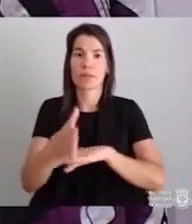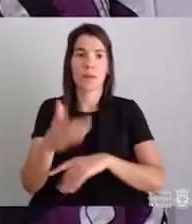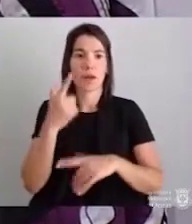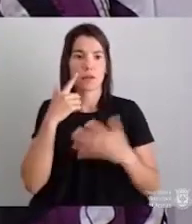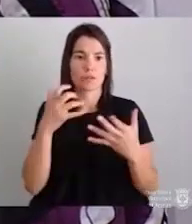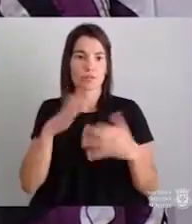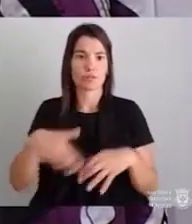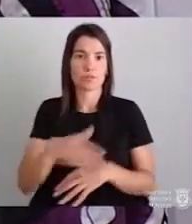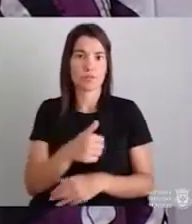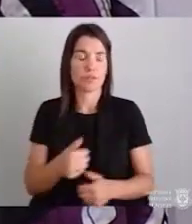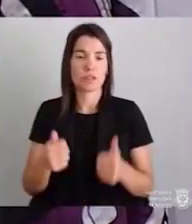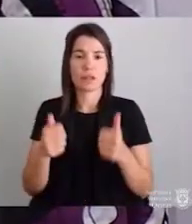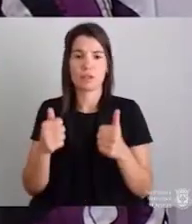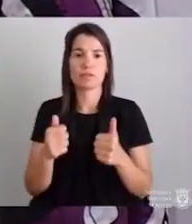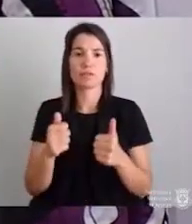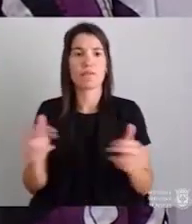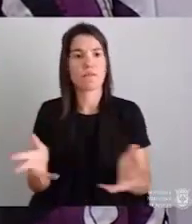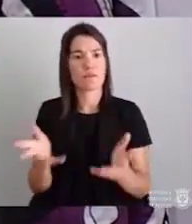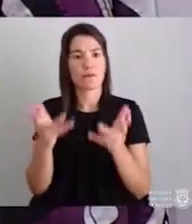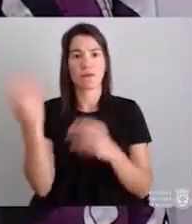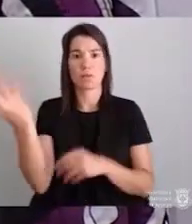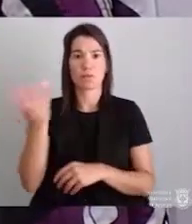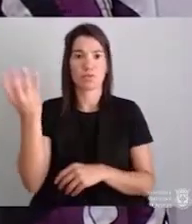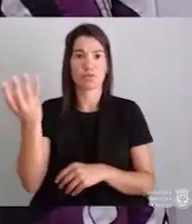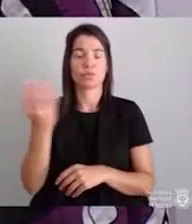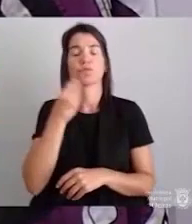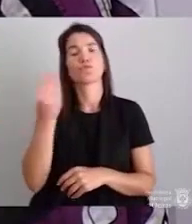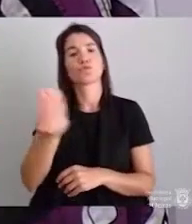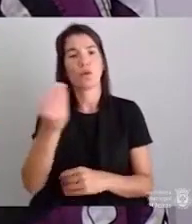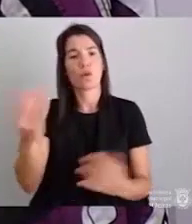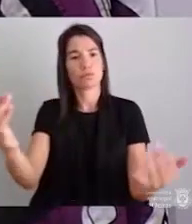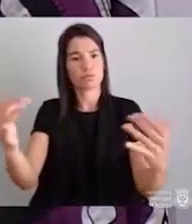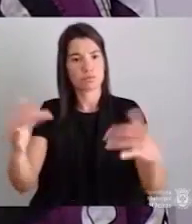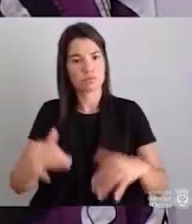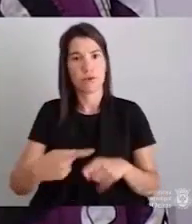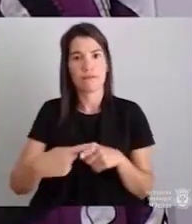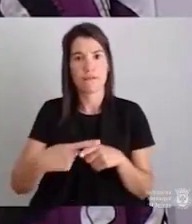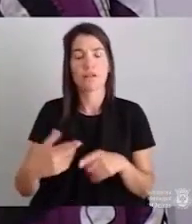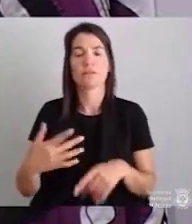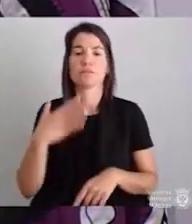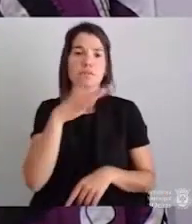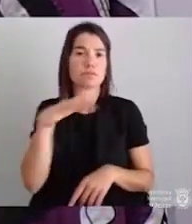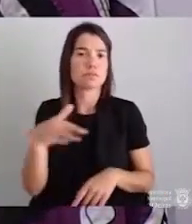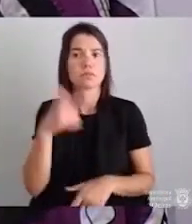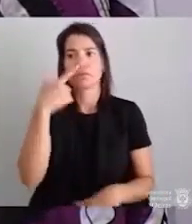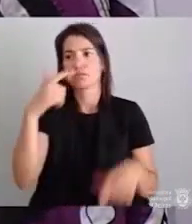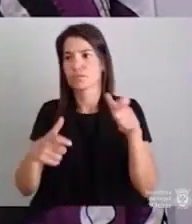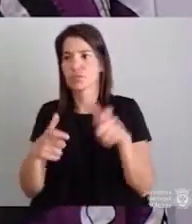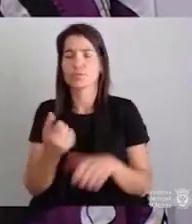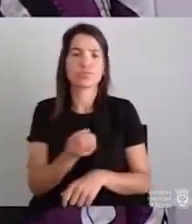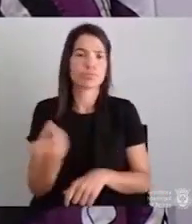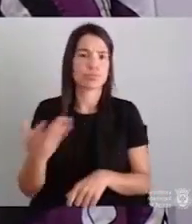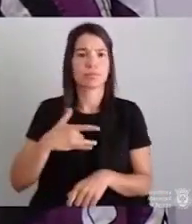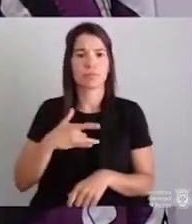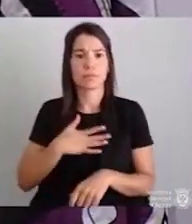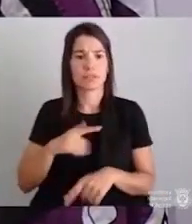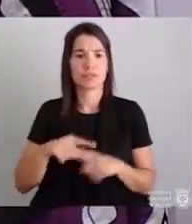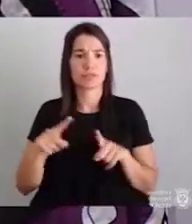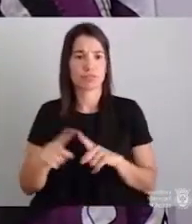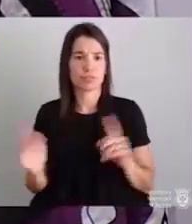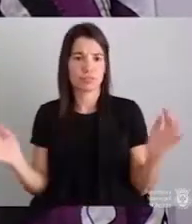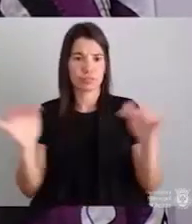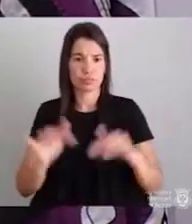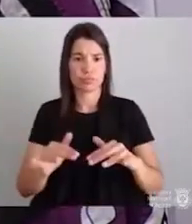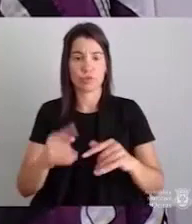catalisador da cultura que atrai a juventude a família as pessoas e as empresas a apresentação da semana